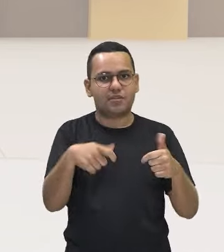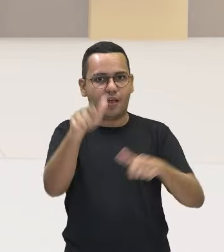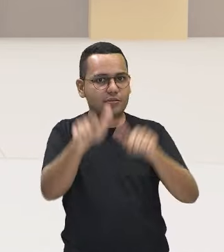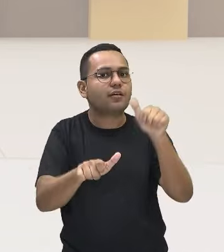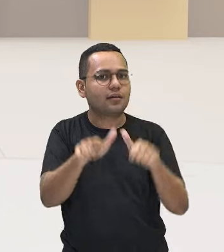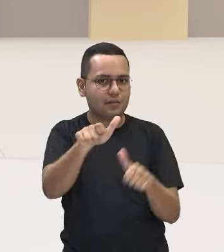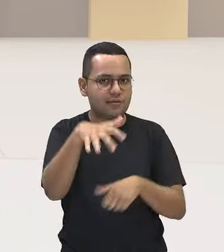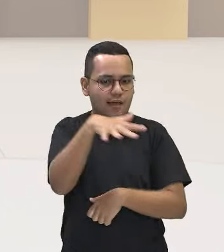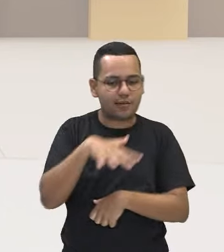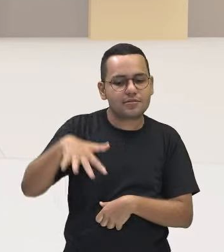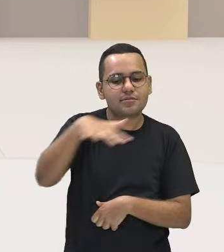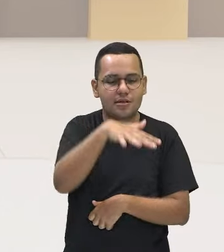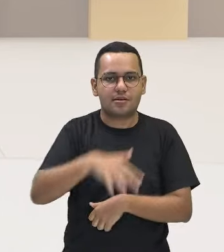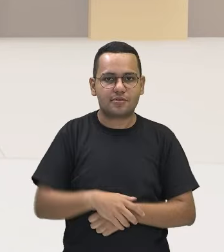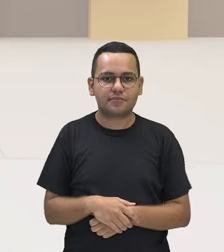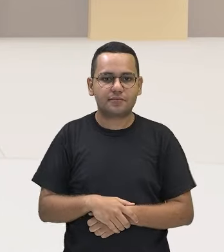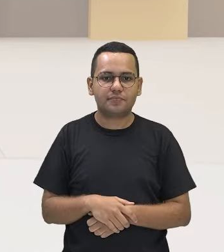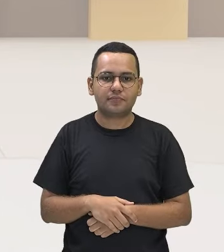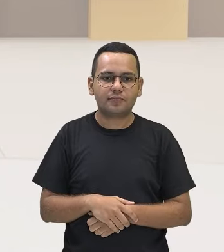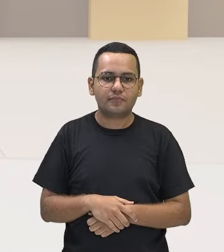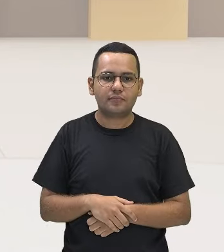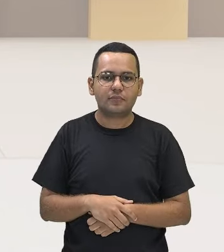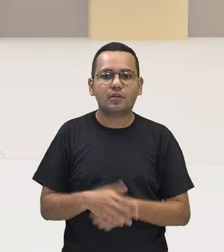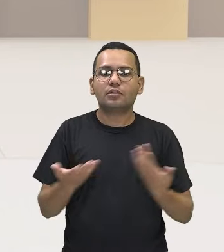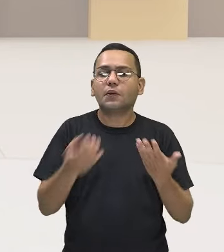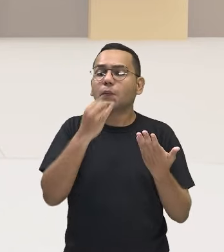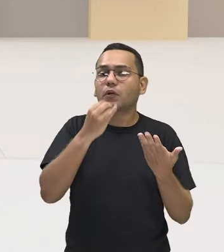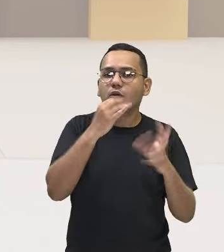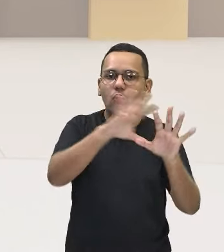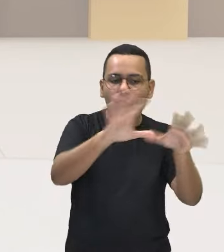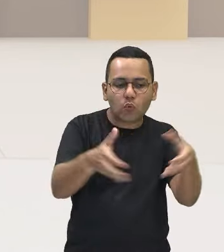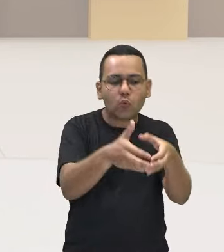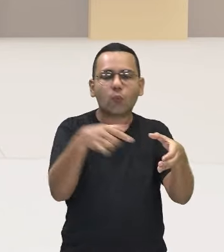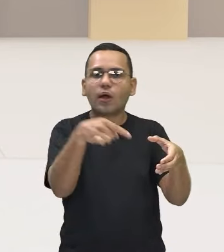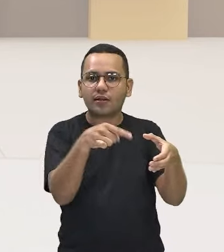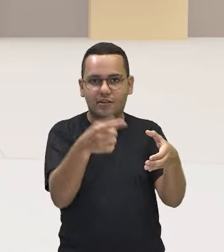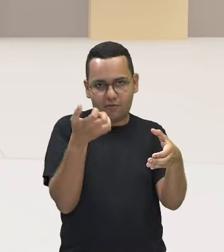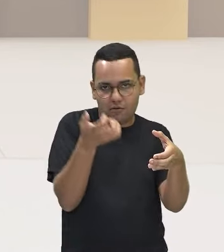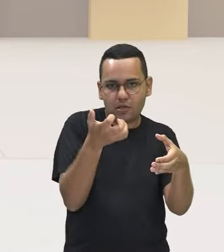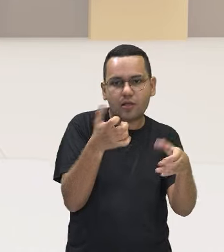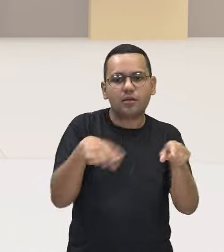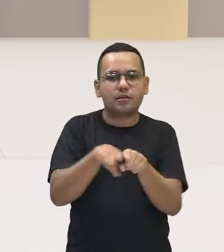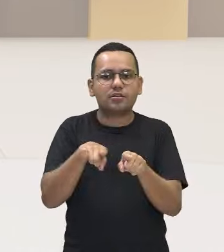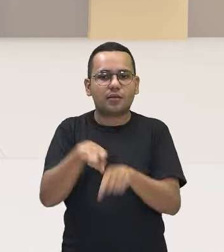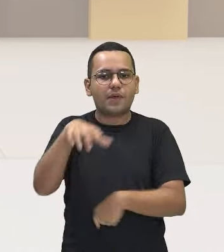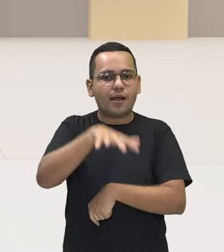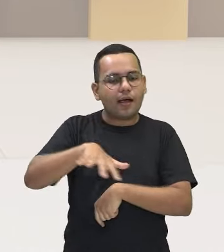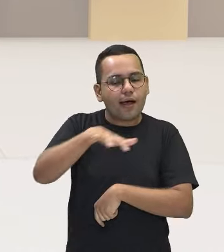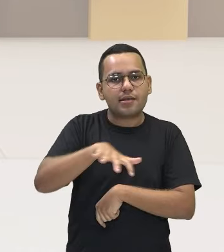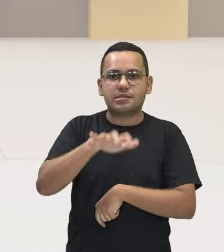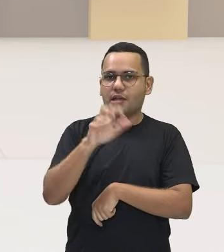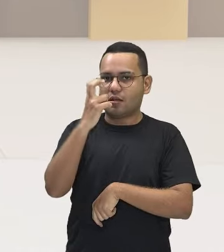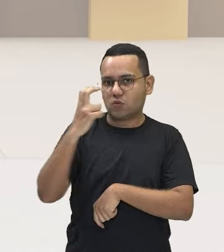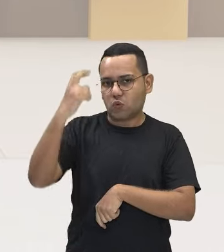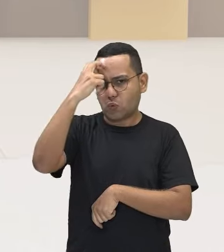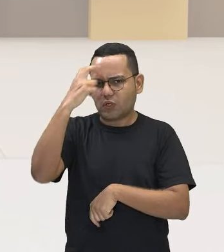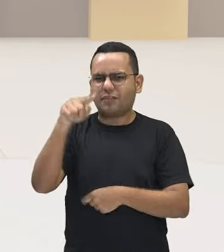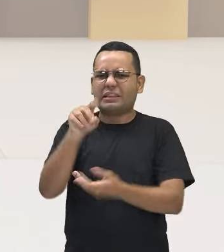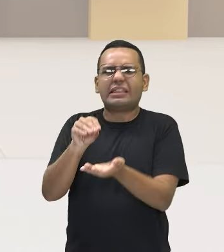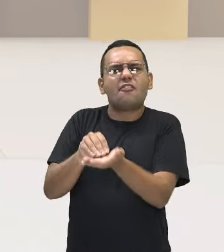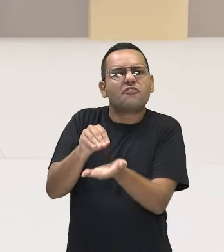né? De tendências. Público-alvo e lacunas no campo cultural. Já percebi que aqui na